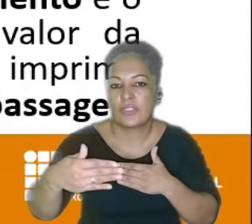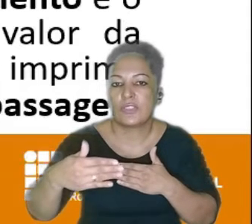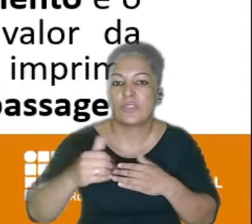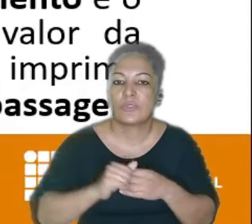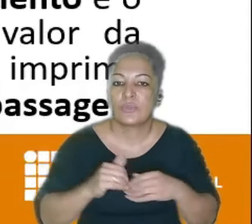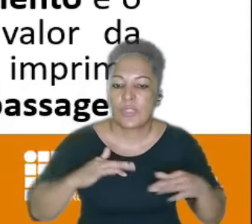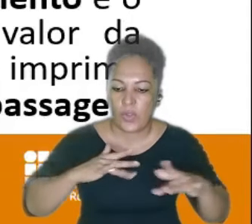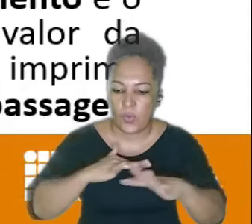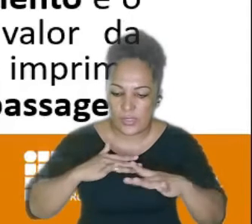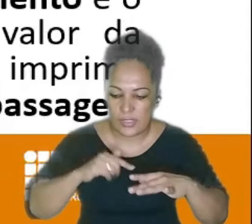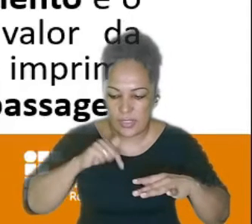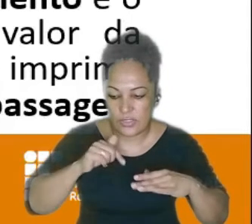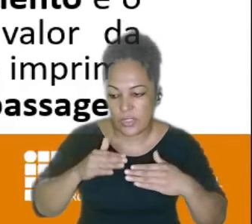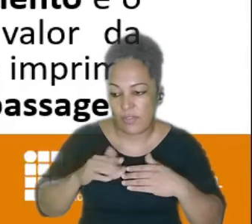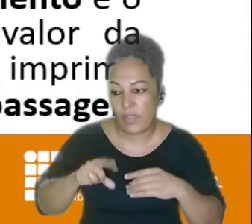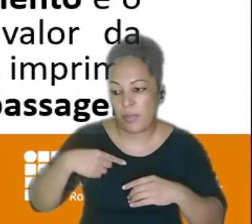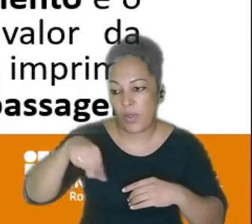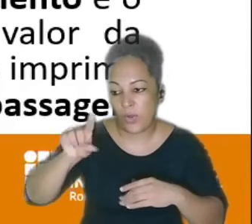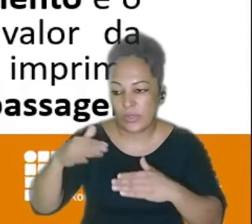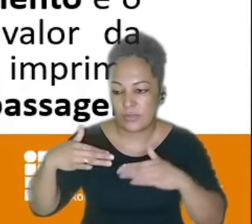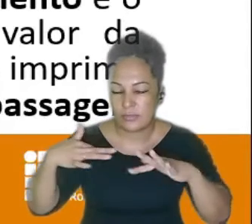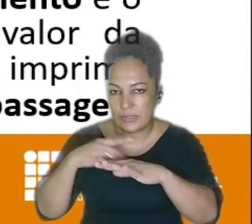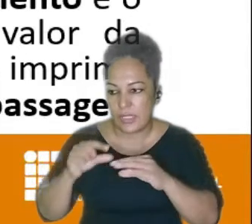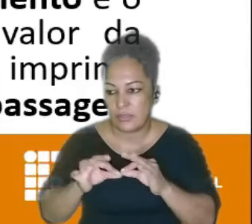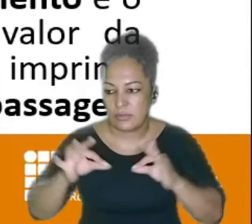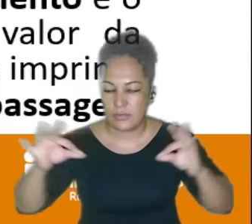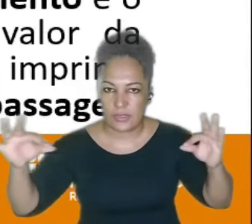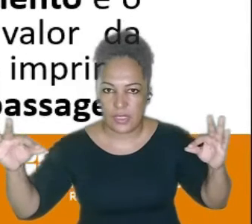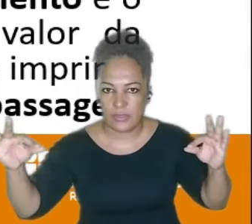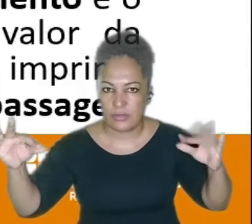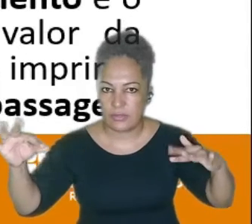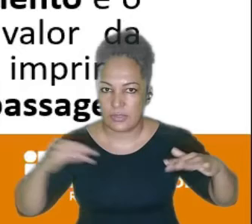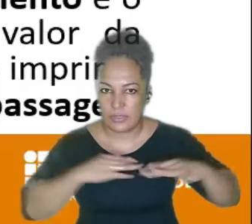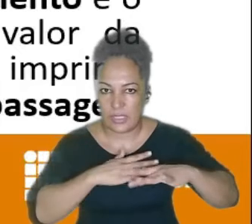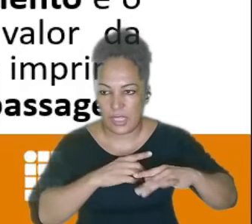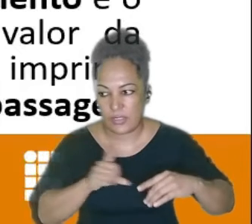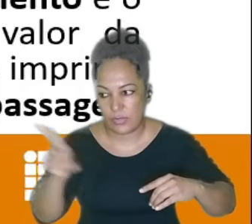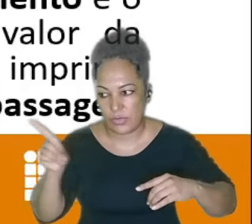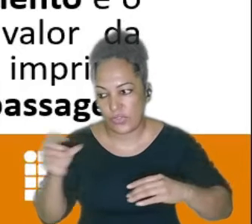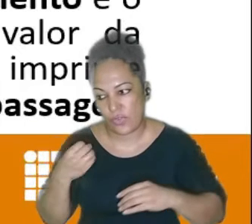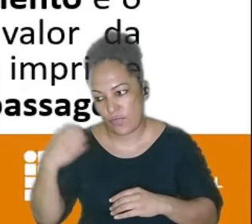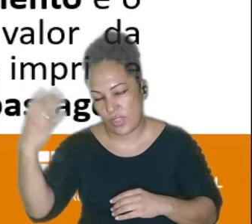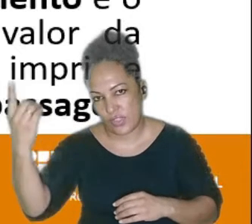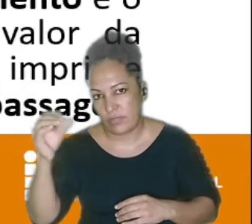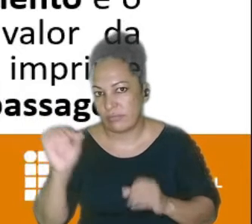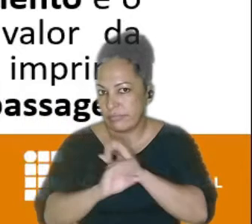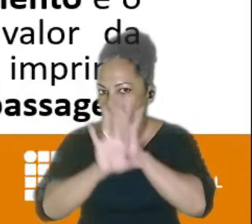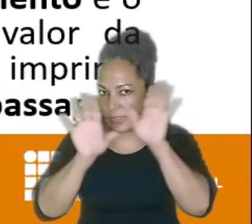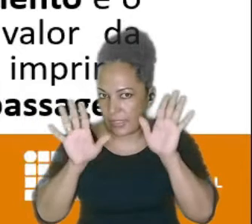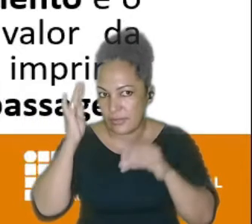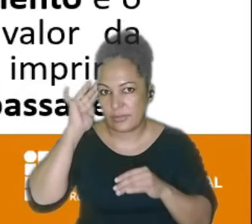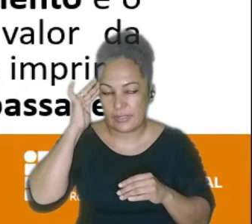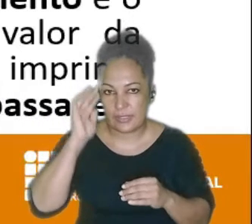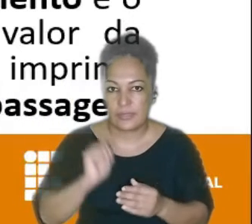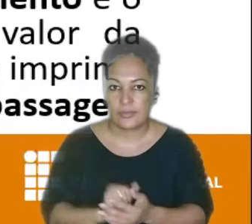trecho é composto por uma cidade de origem e uma cidade de destino. Ou seja, cidades de onde eu estou para onde eu vou. Está